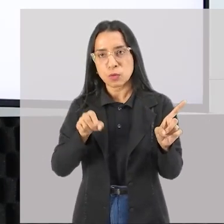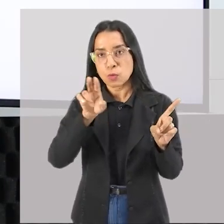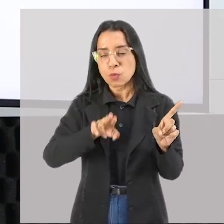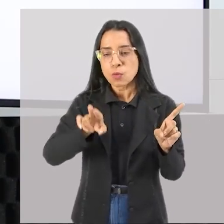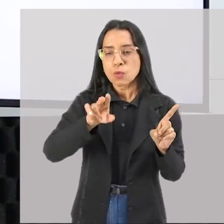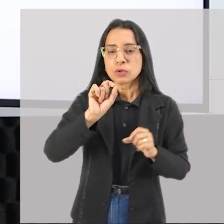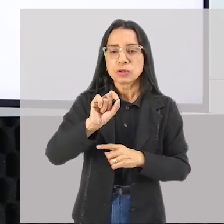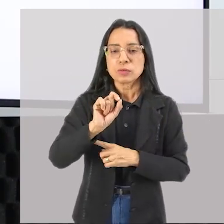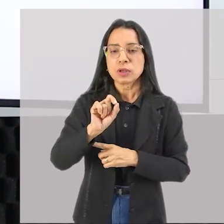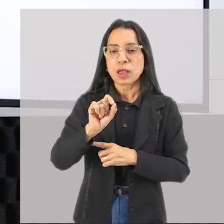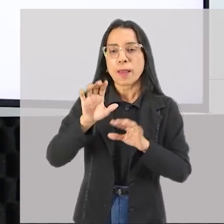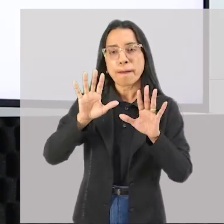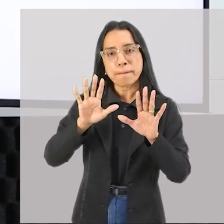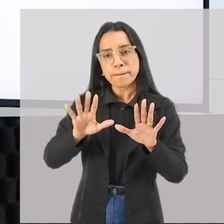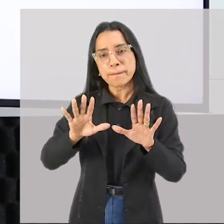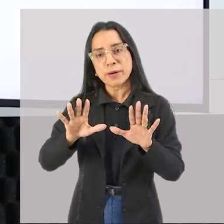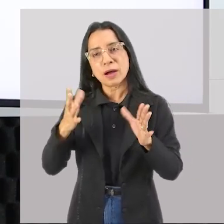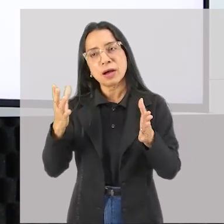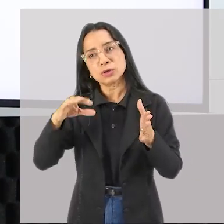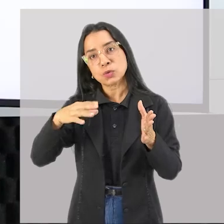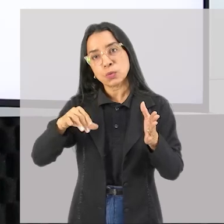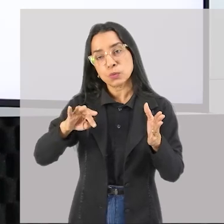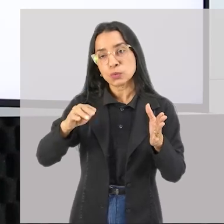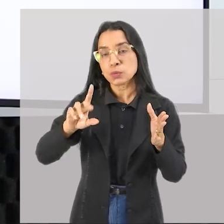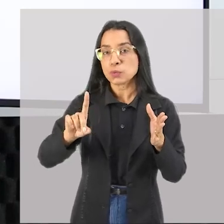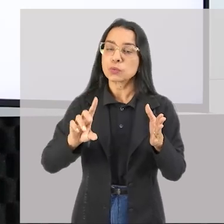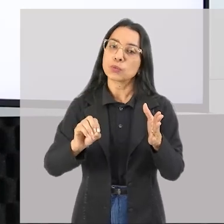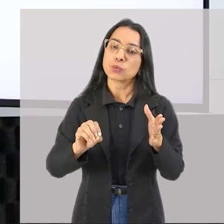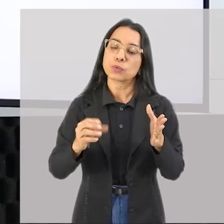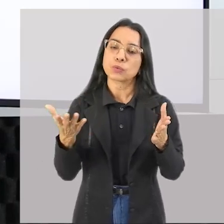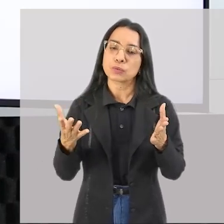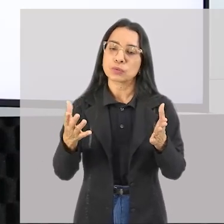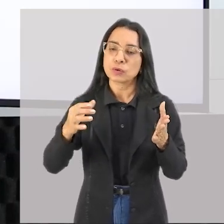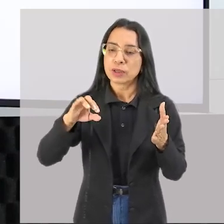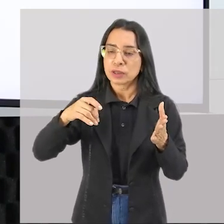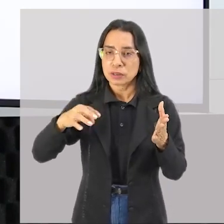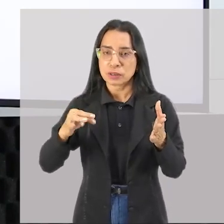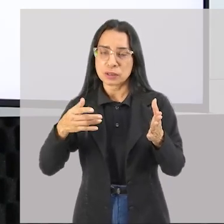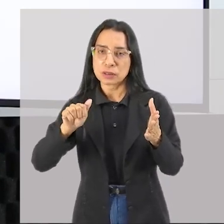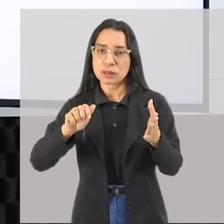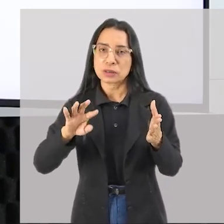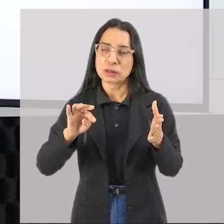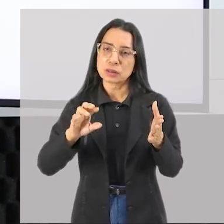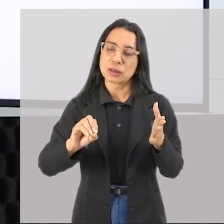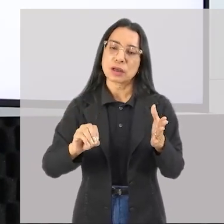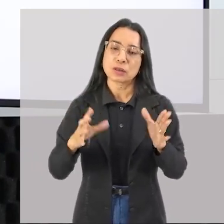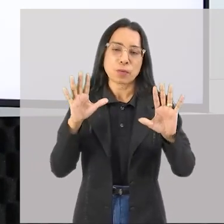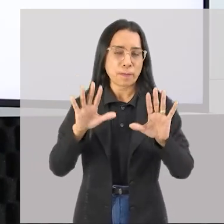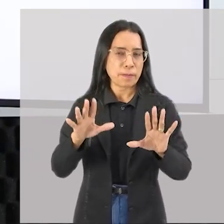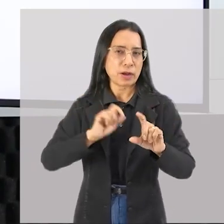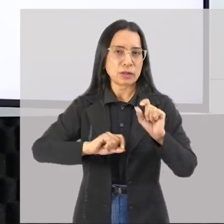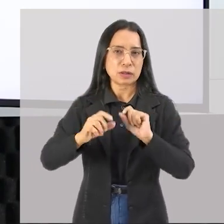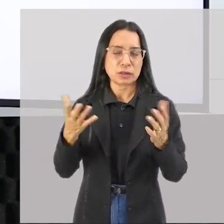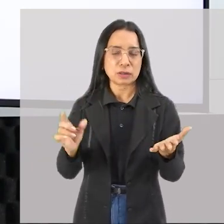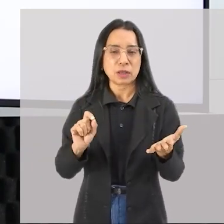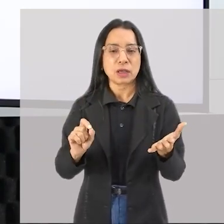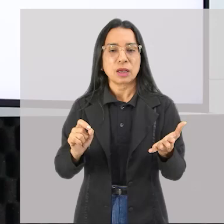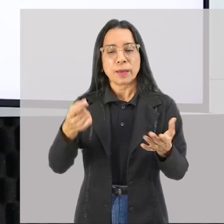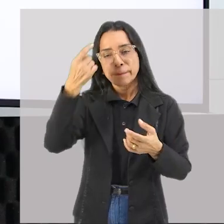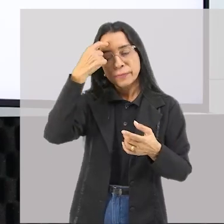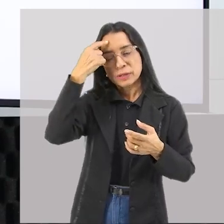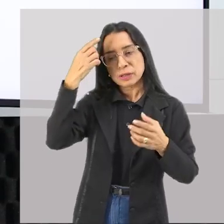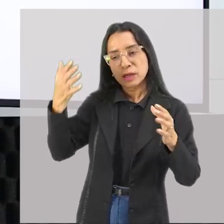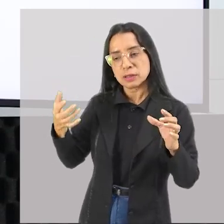posso usar mas, contudo, todavia, entretanto. Então, é a gente pensar nessas equivalências ou nessas